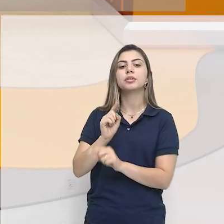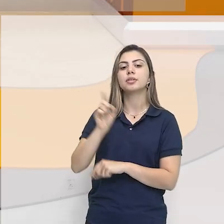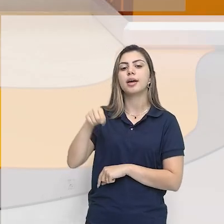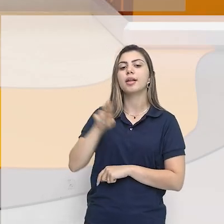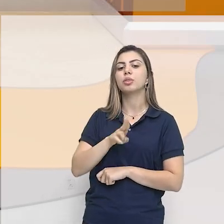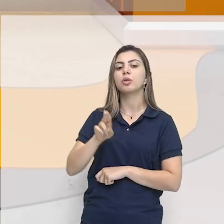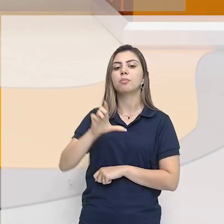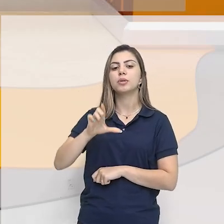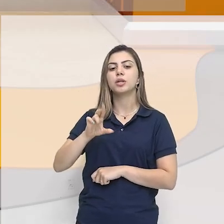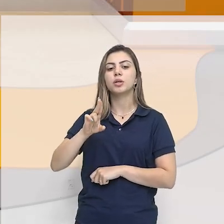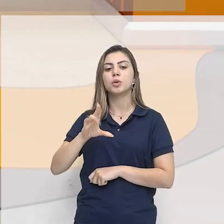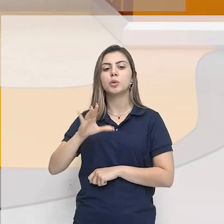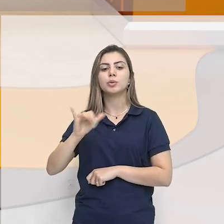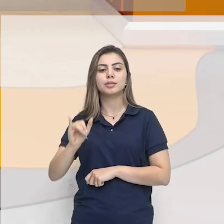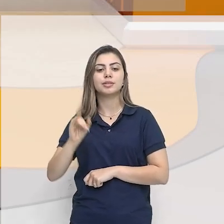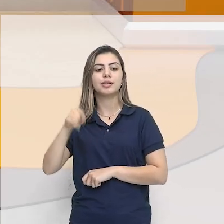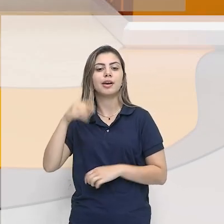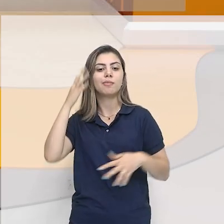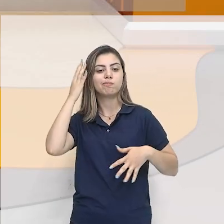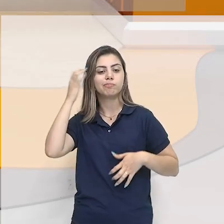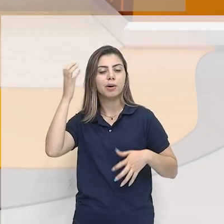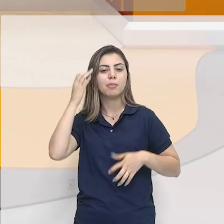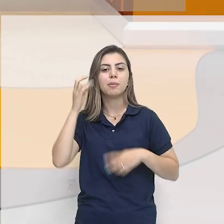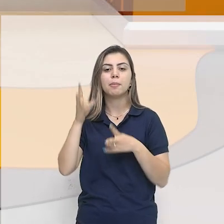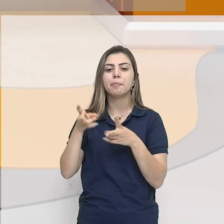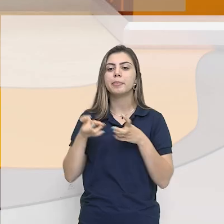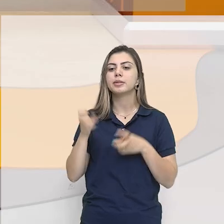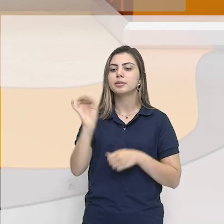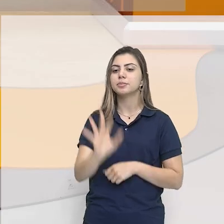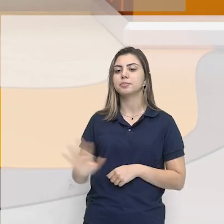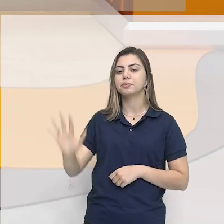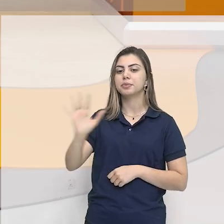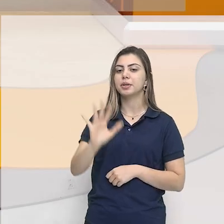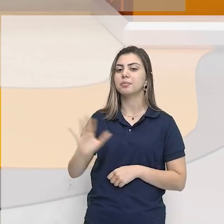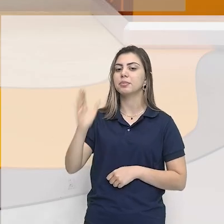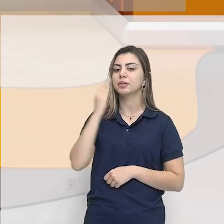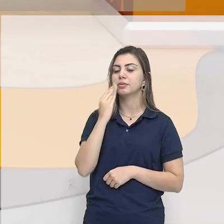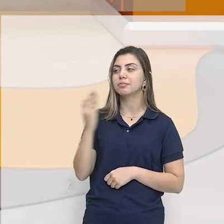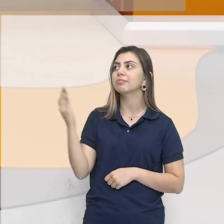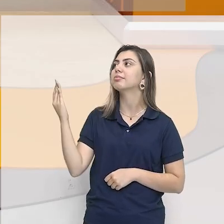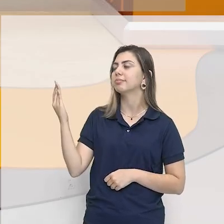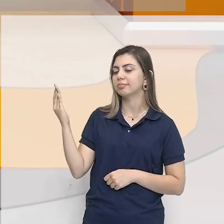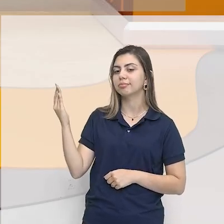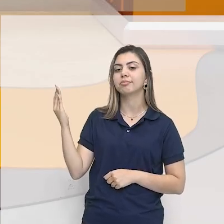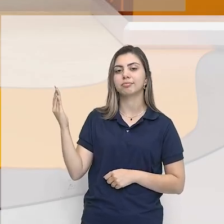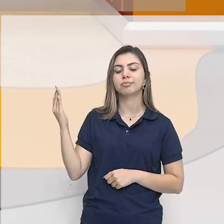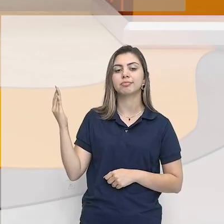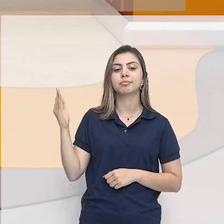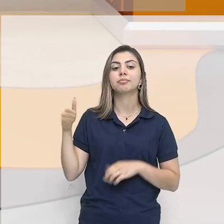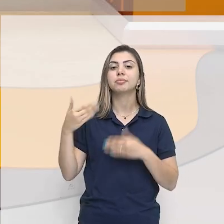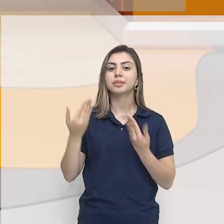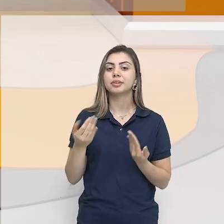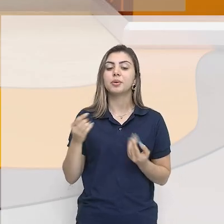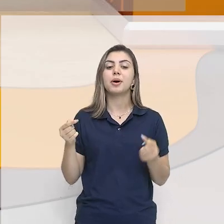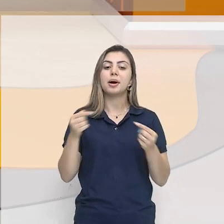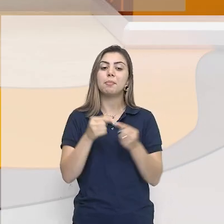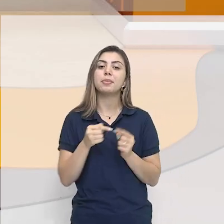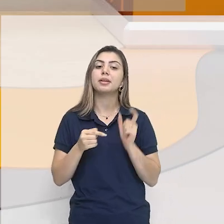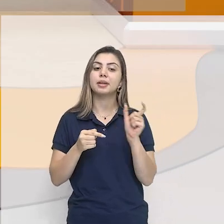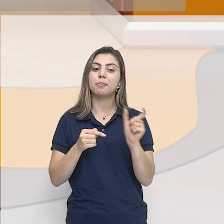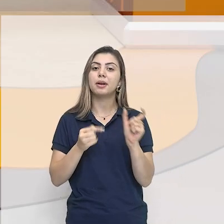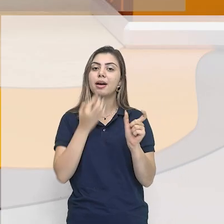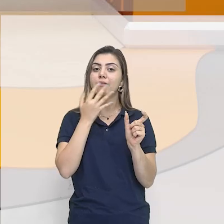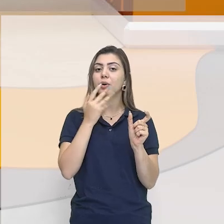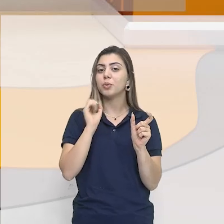então, aí um Australopithecus afarensis, tá? Então, se eu puder caracterizar a Lucy, ela é um